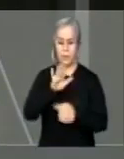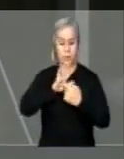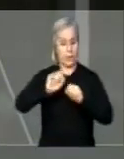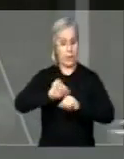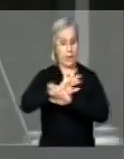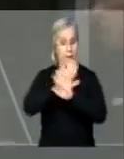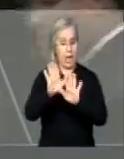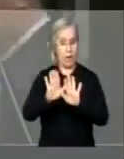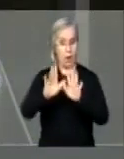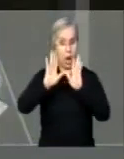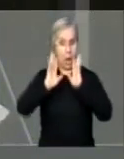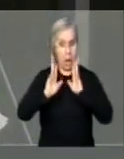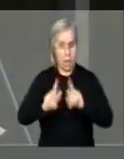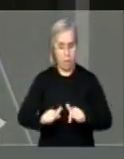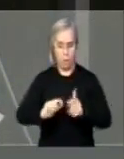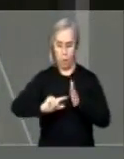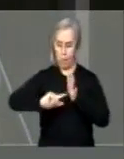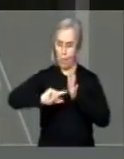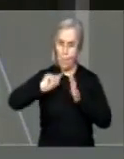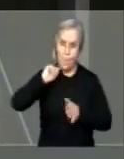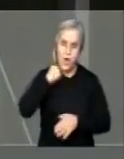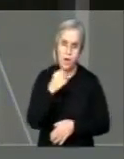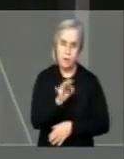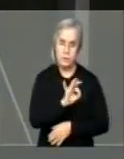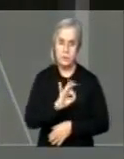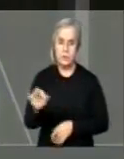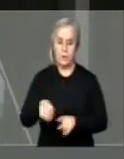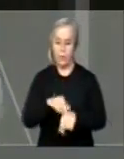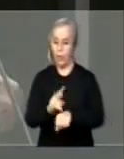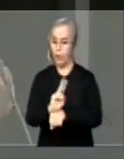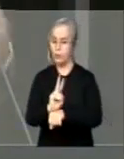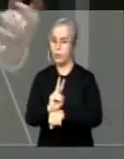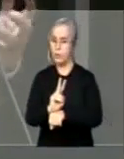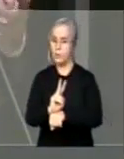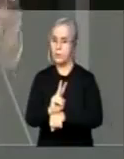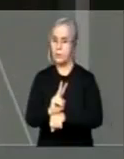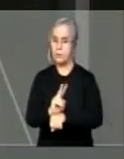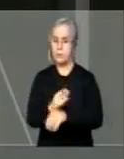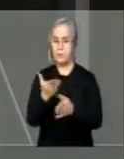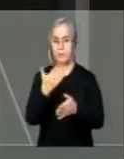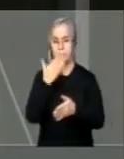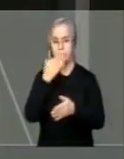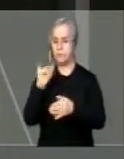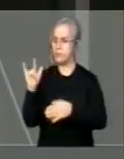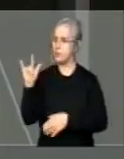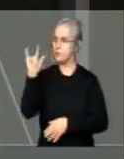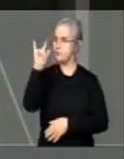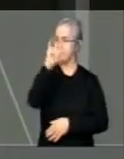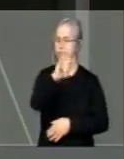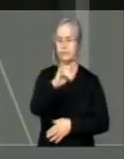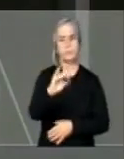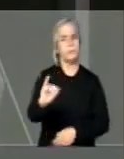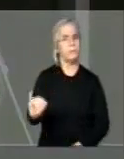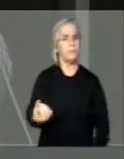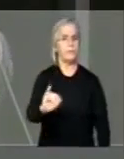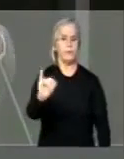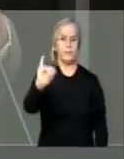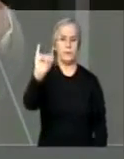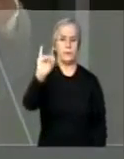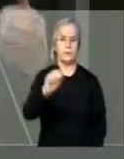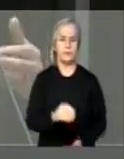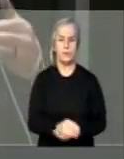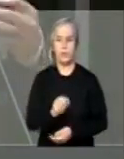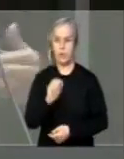não corrupto, o controle social estatal desse tipo de navegação aérea é muito fundamental. Se a